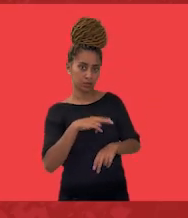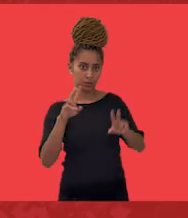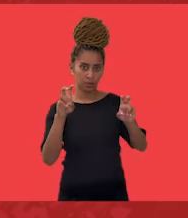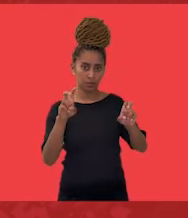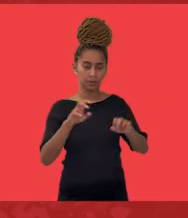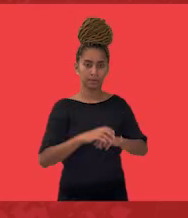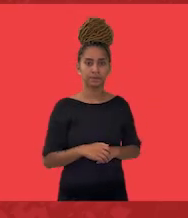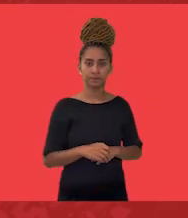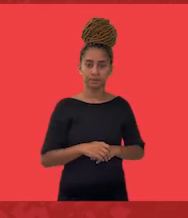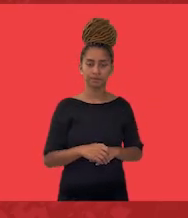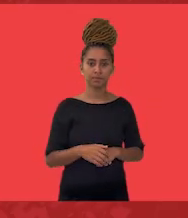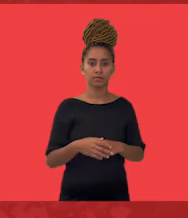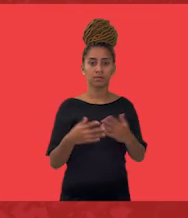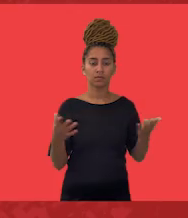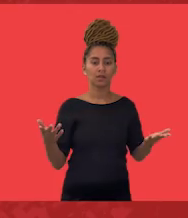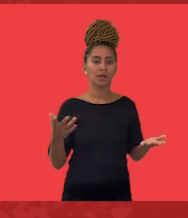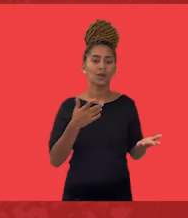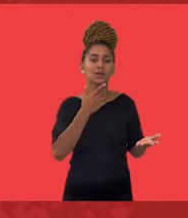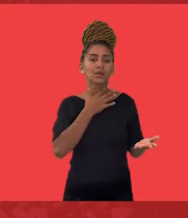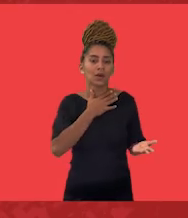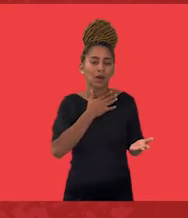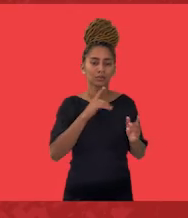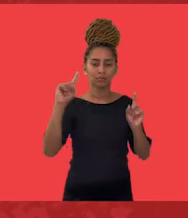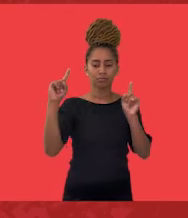clandestinos, viajantes no tempo.